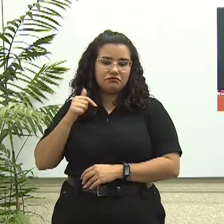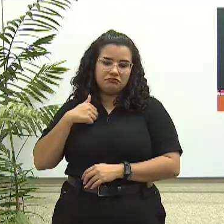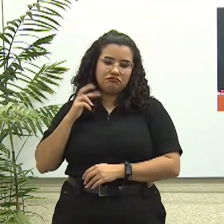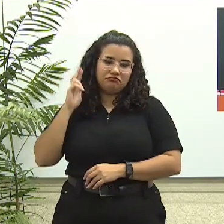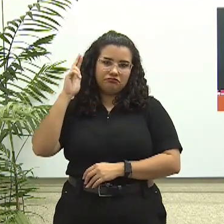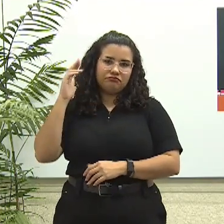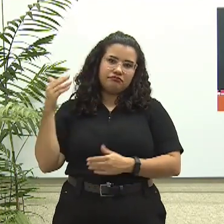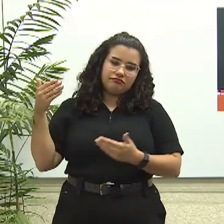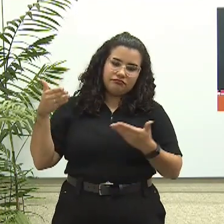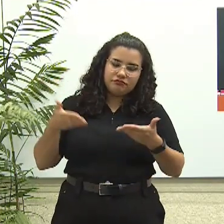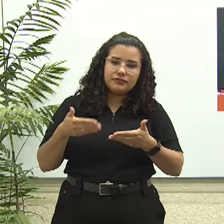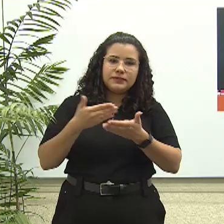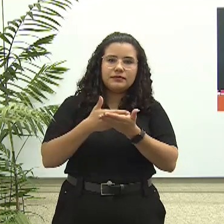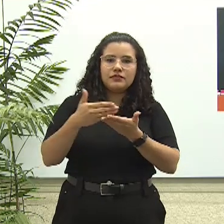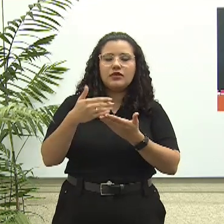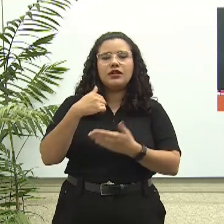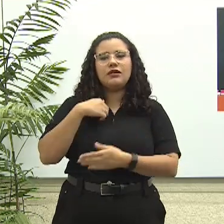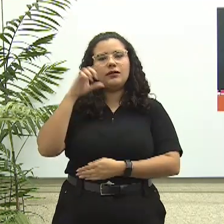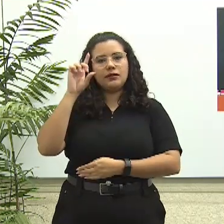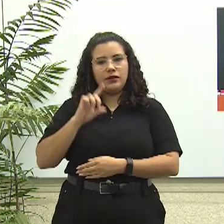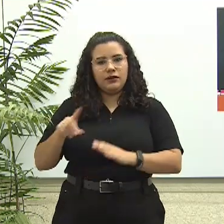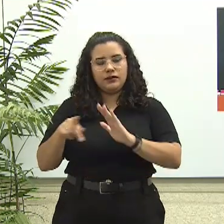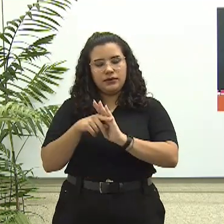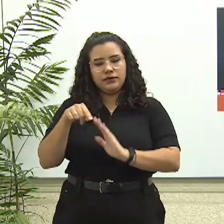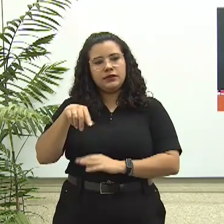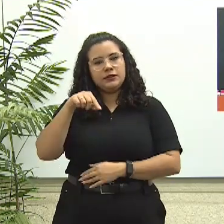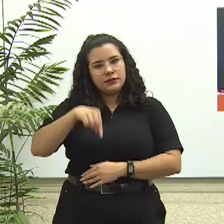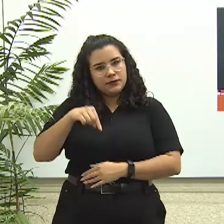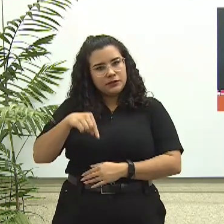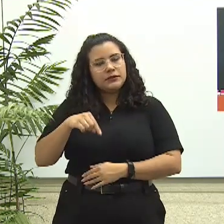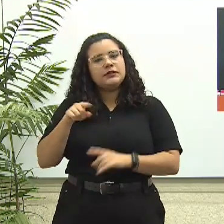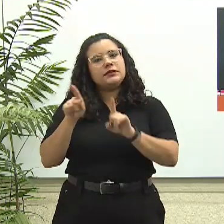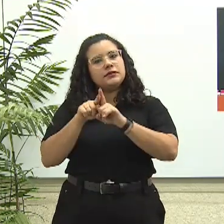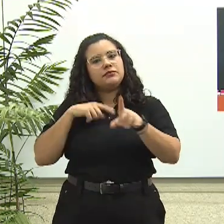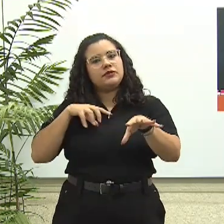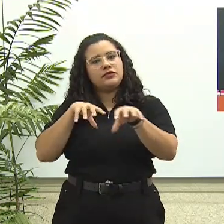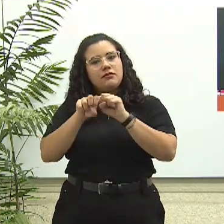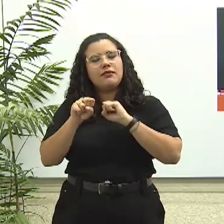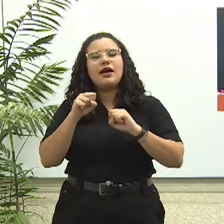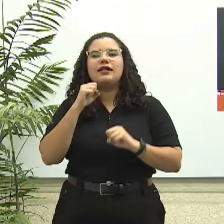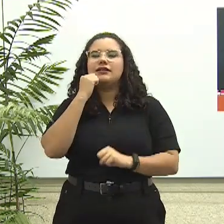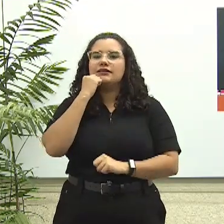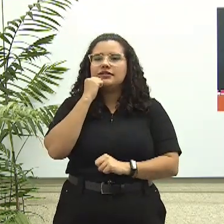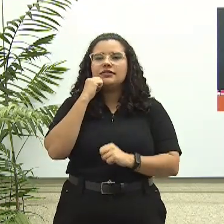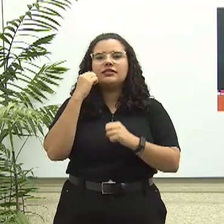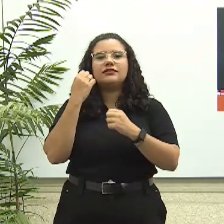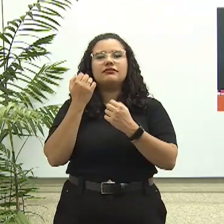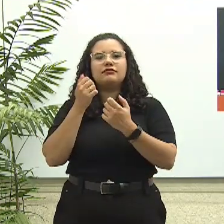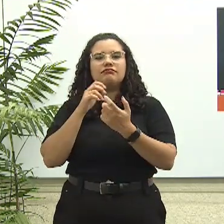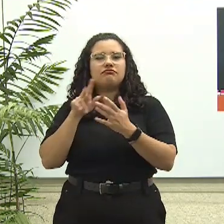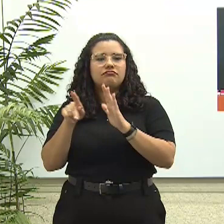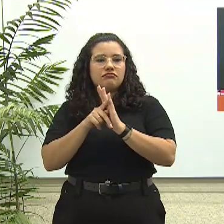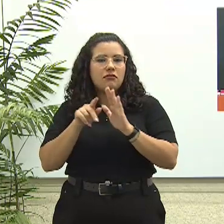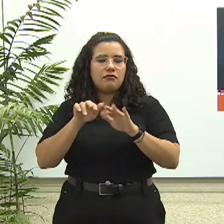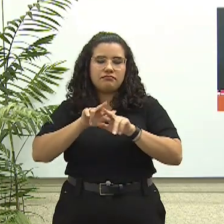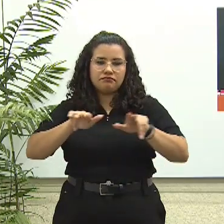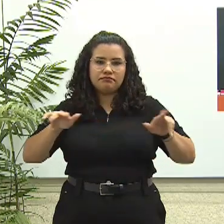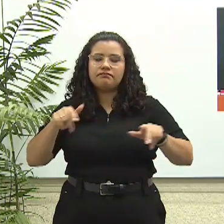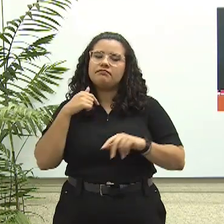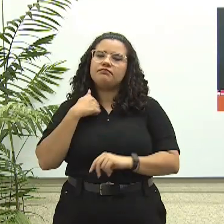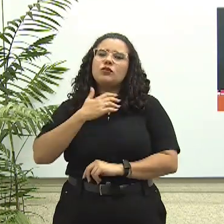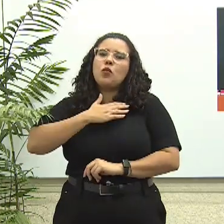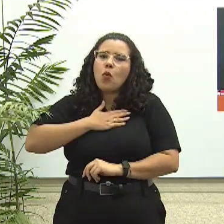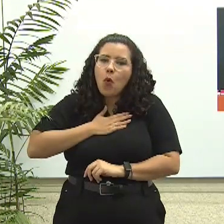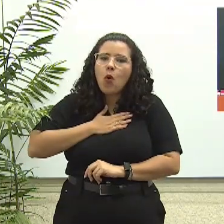ano eh sou diretora aqui do cpro também formada em Ciências Sociais me interesso muito pelo tópico ainda pelo tema acho muito importante